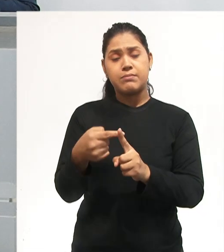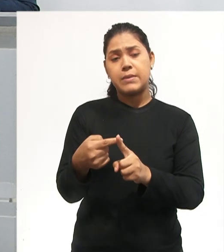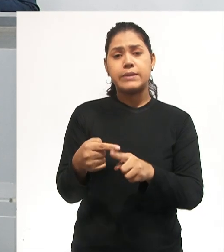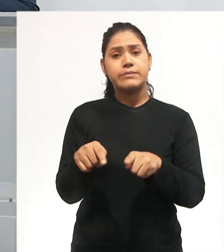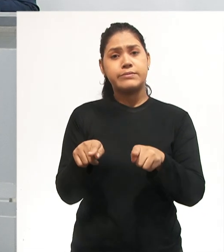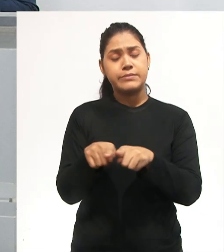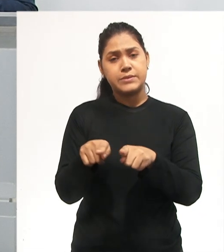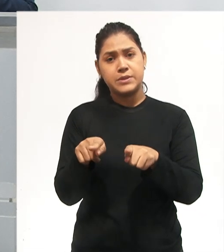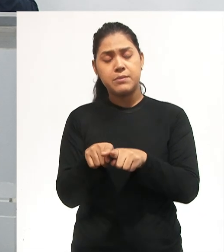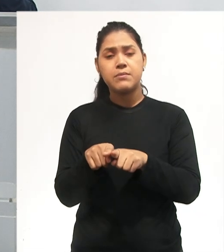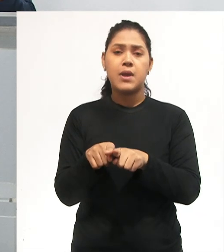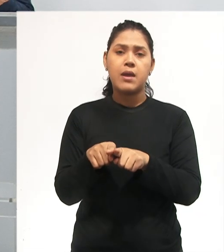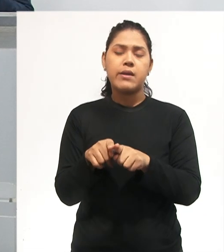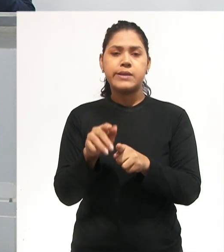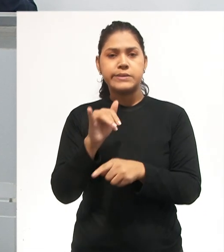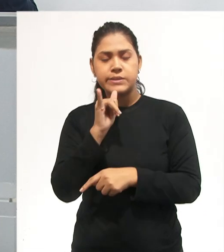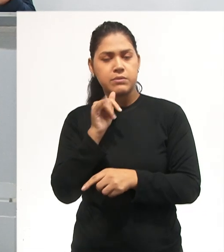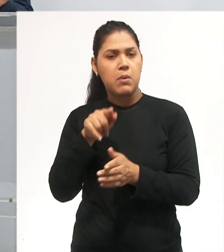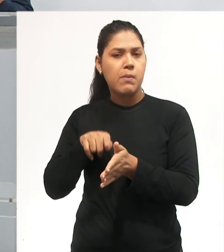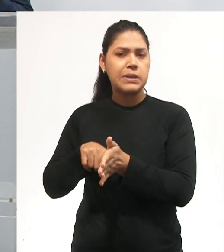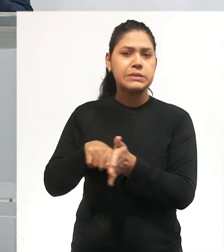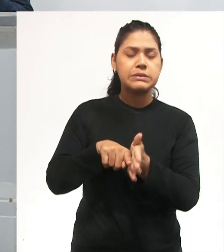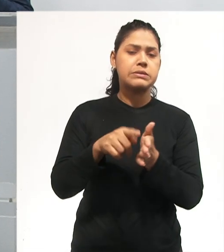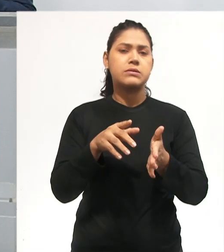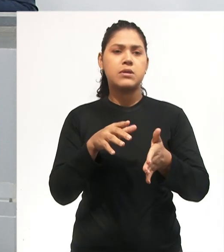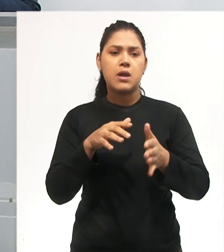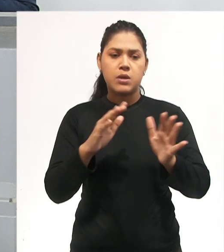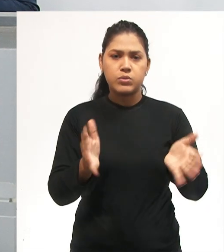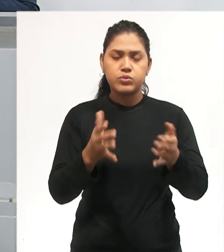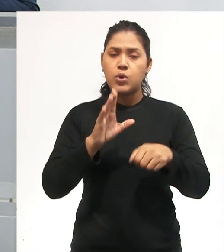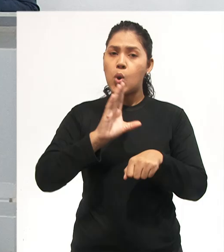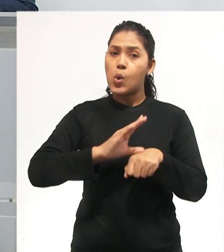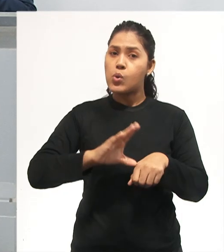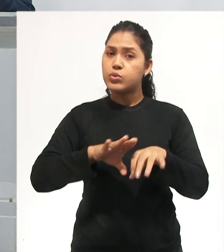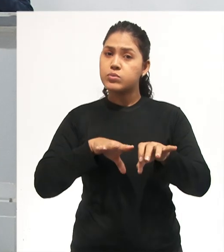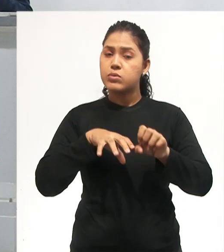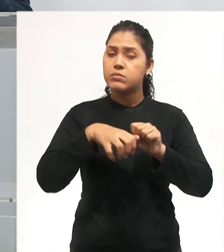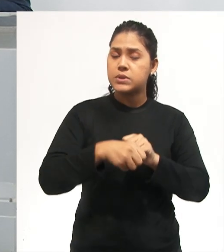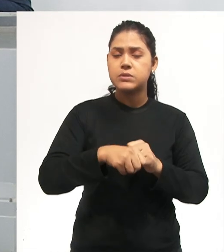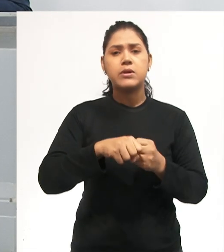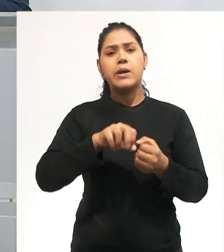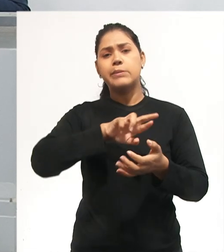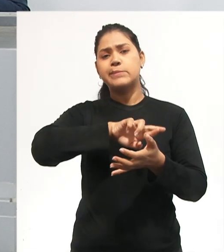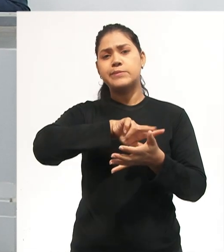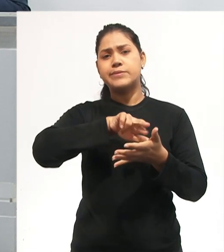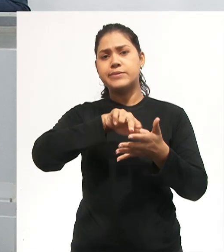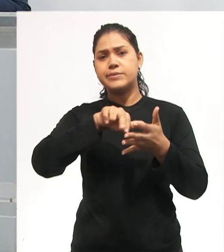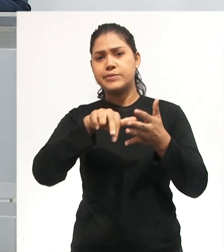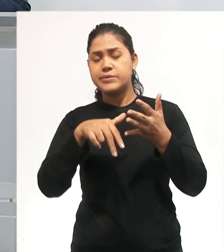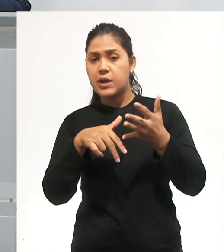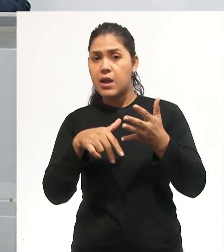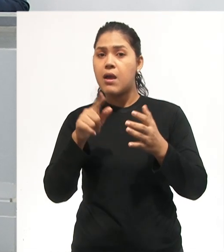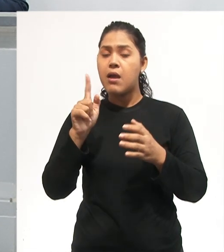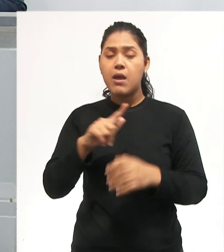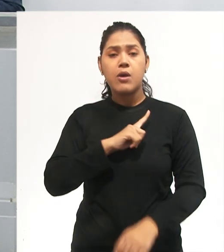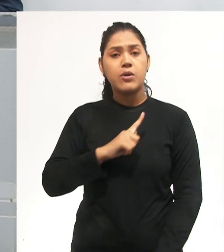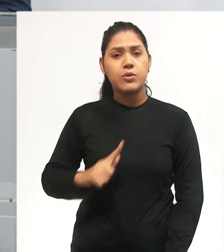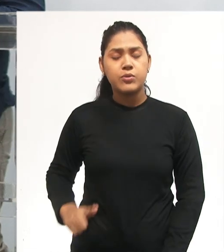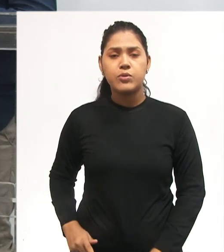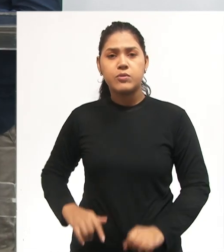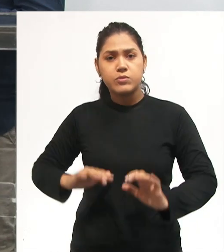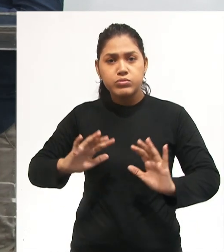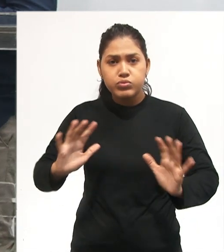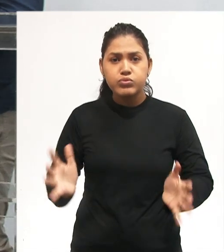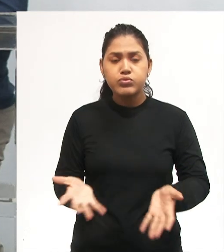ser direcionadas para isso, atividades de pesquisa, de formação, você tem aí um Estado de fato proativo, né,